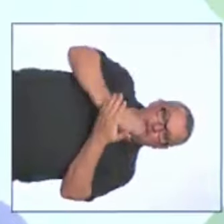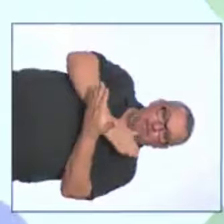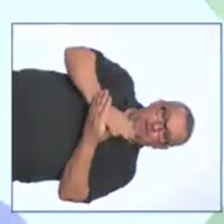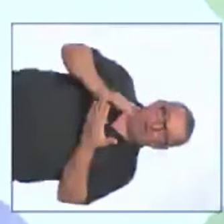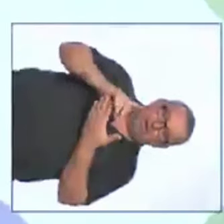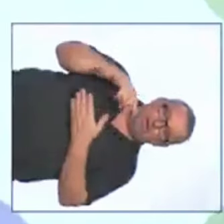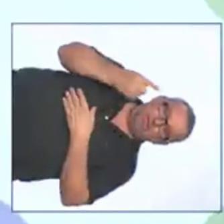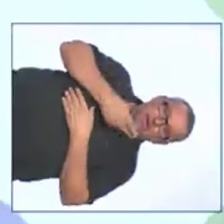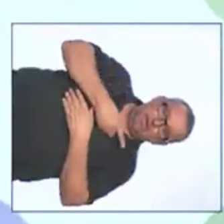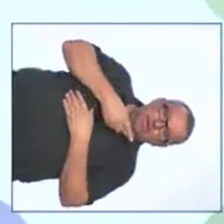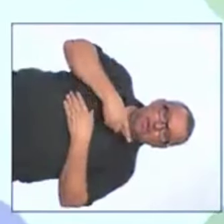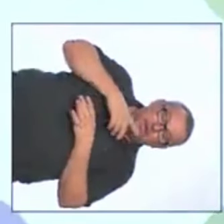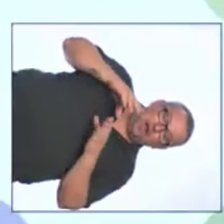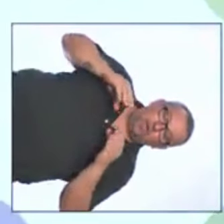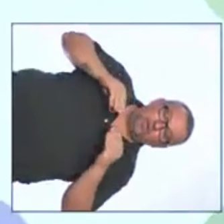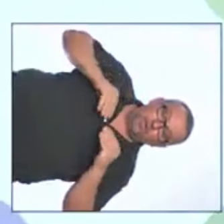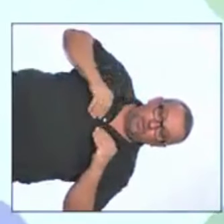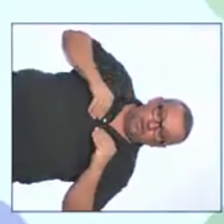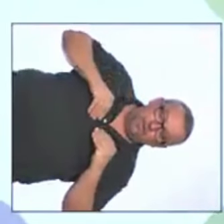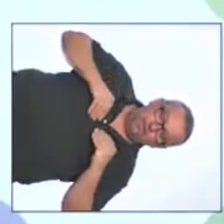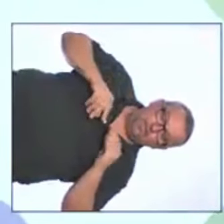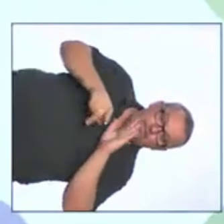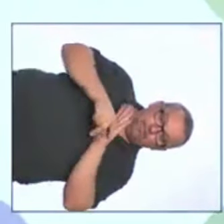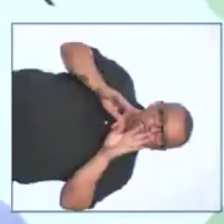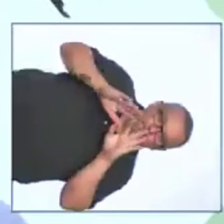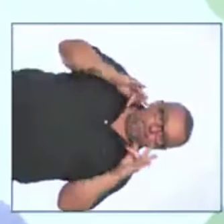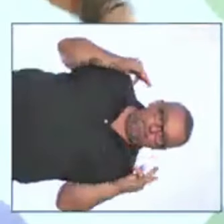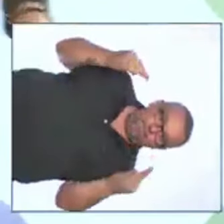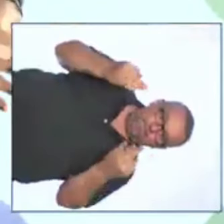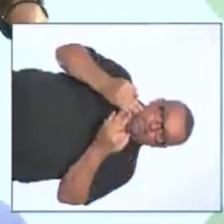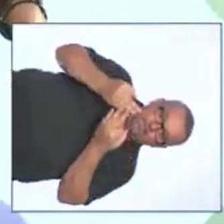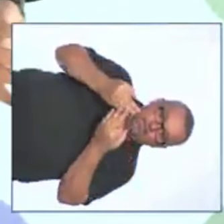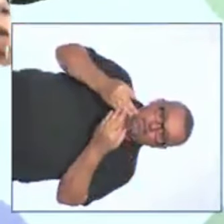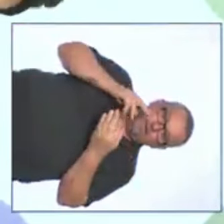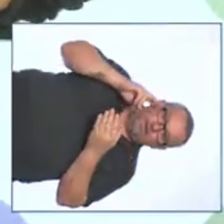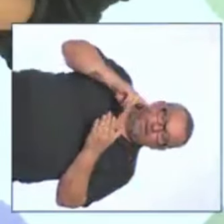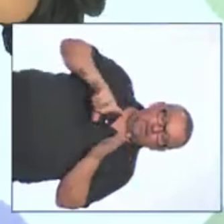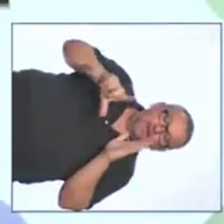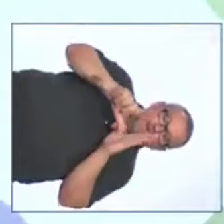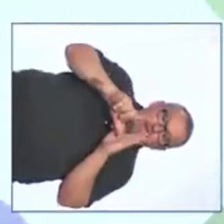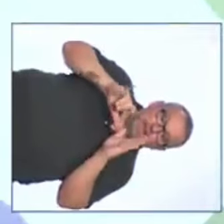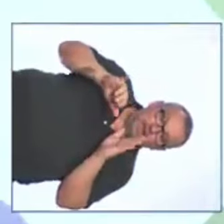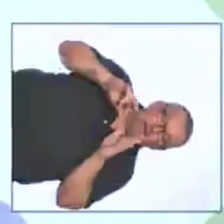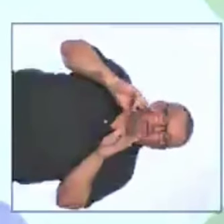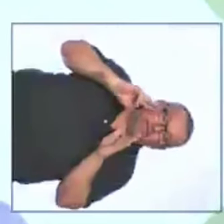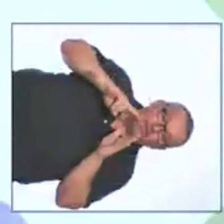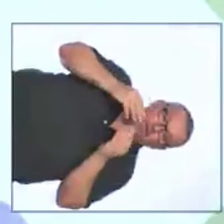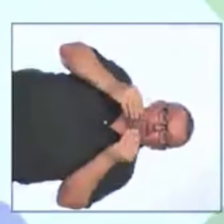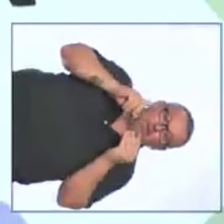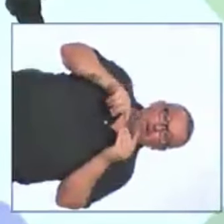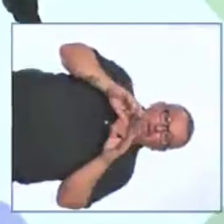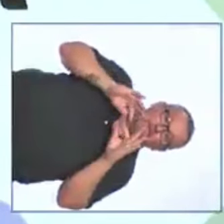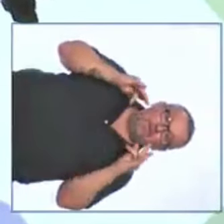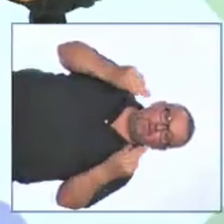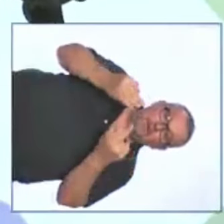gente é a nossa concepção de família e o que que judicialmente é entendido como família tá